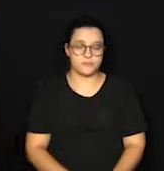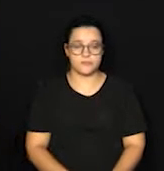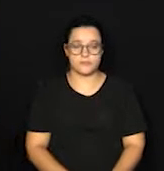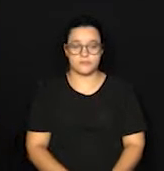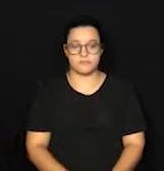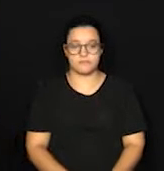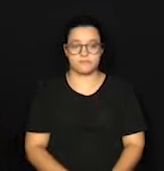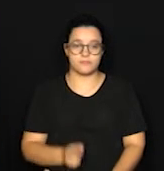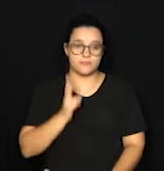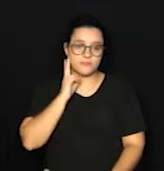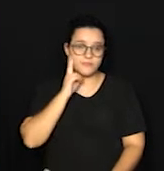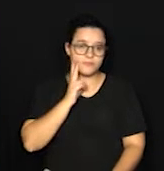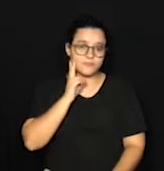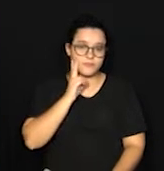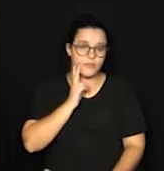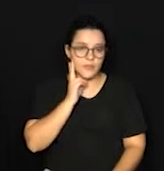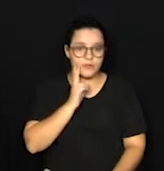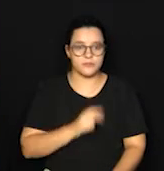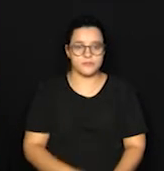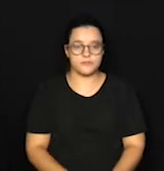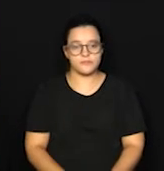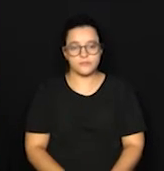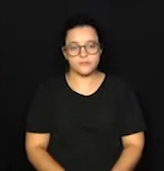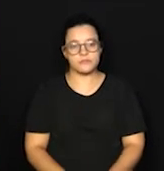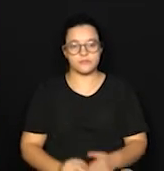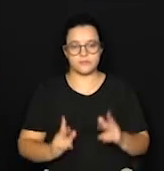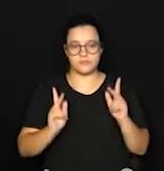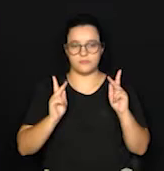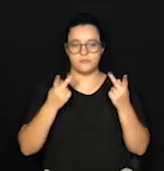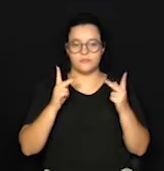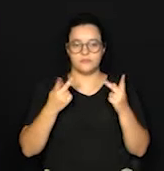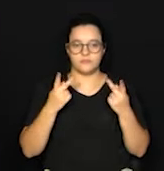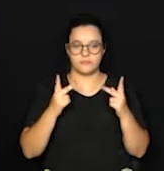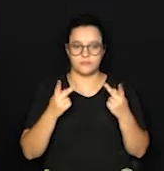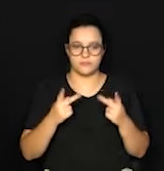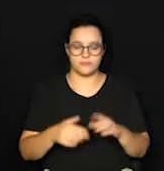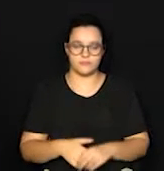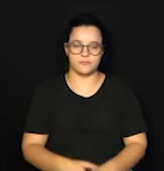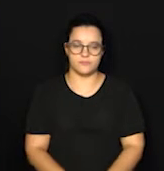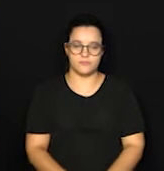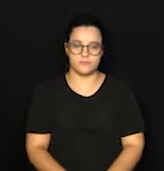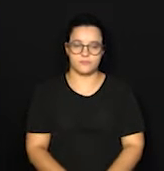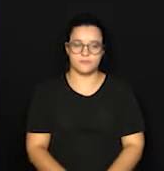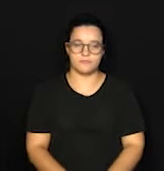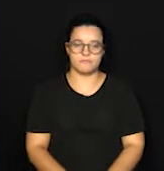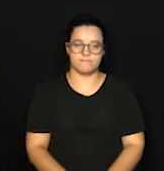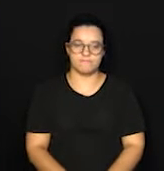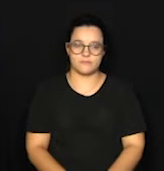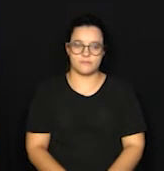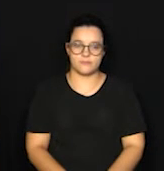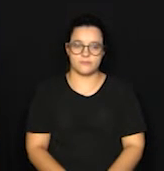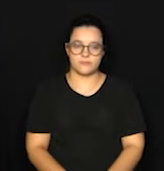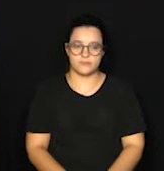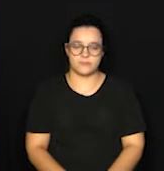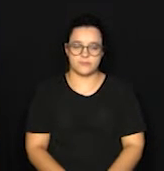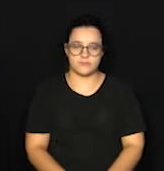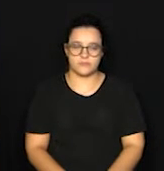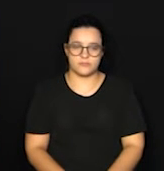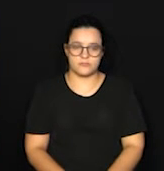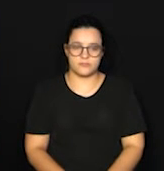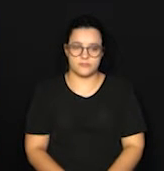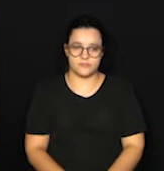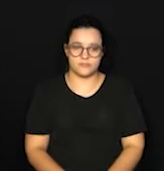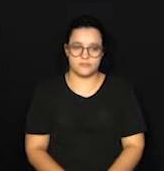169 óbitos. Valinhos, 163. Hortolândia, 157. Agora nós vamos falar das cidades que têm menos de